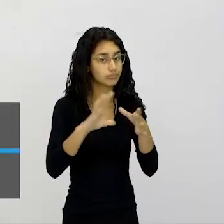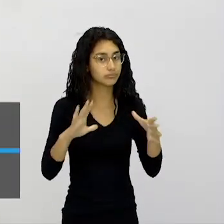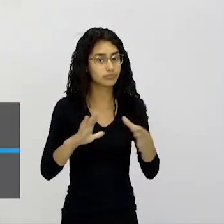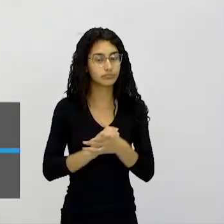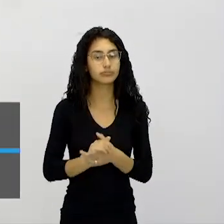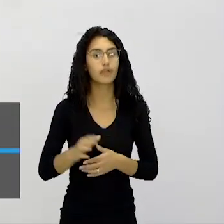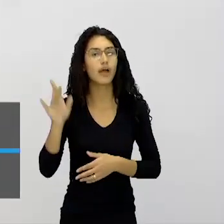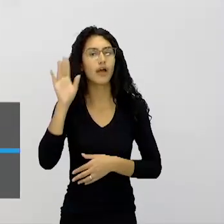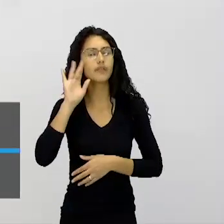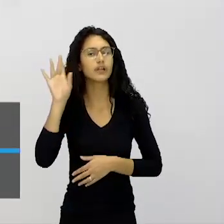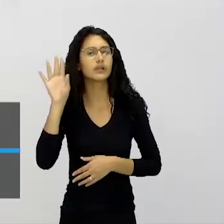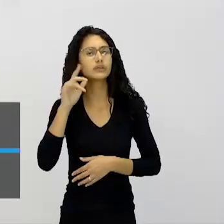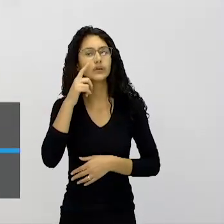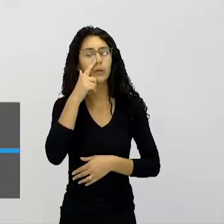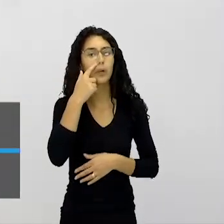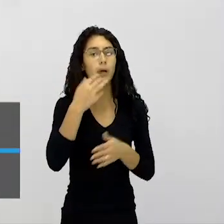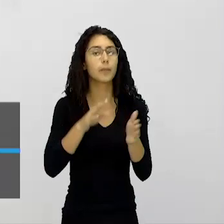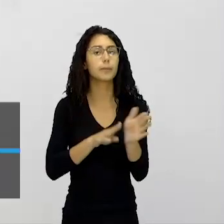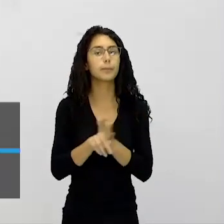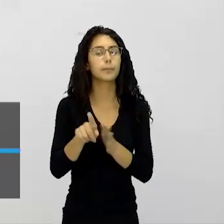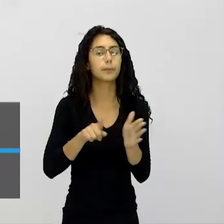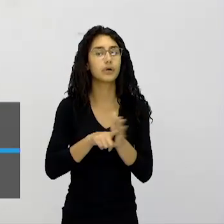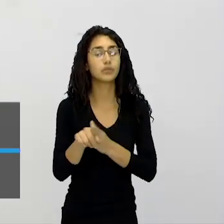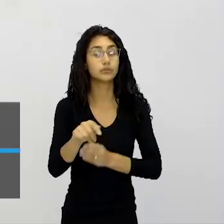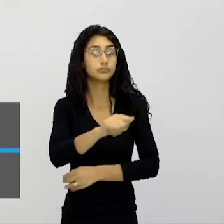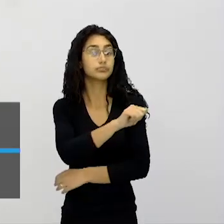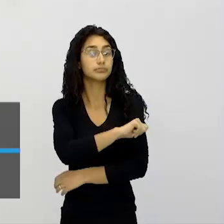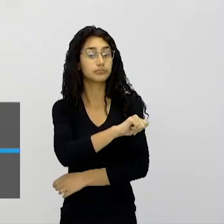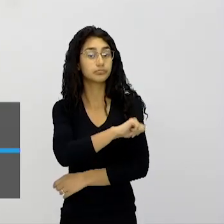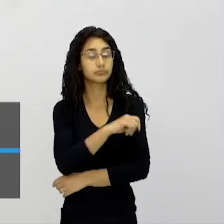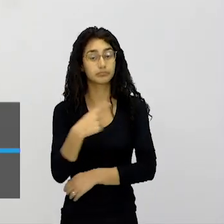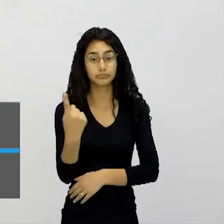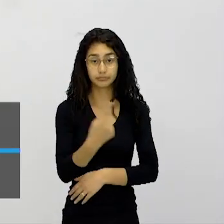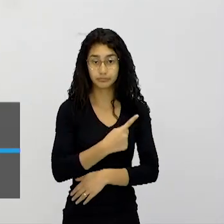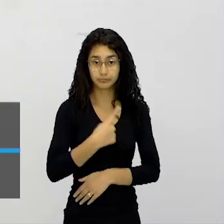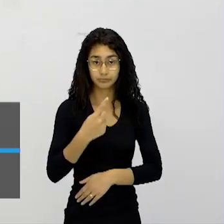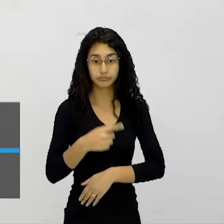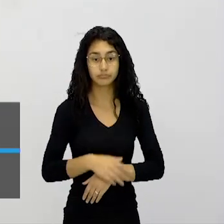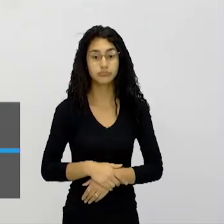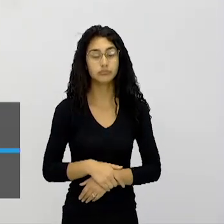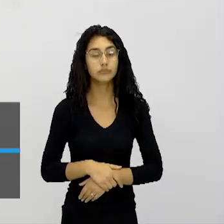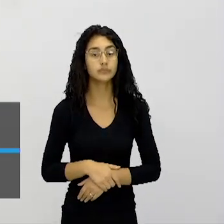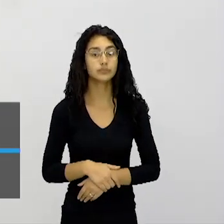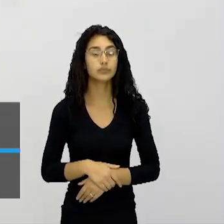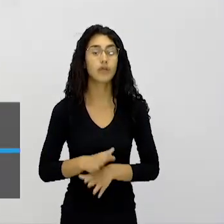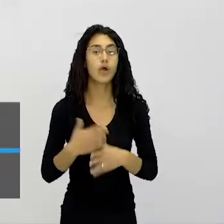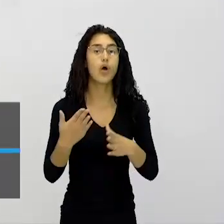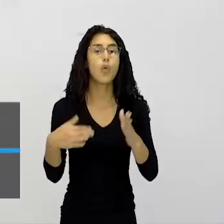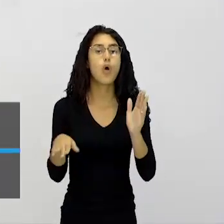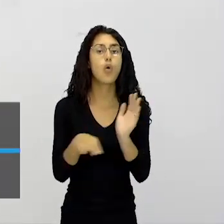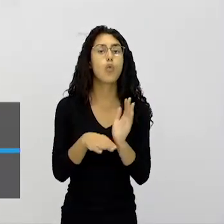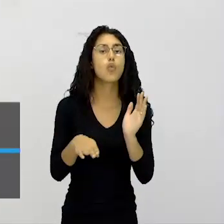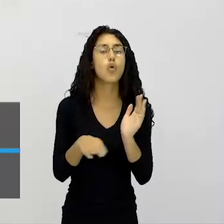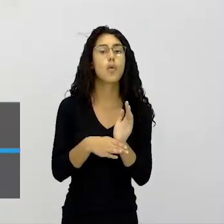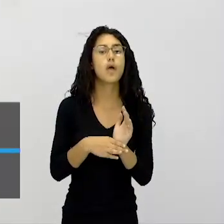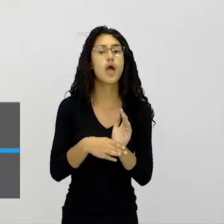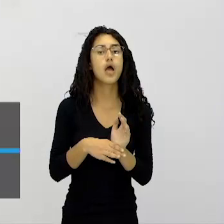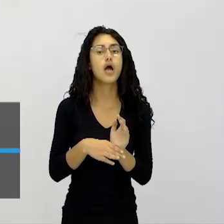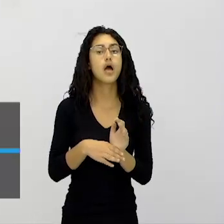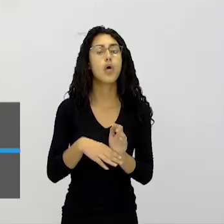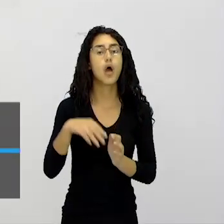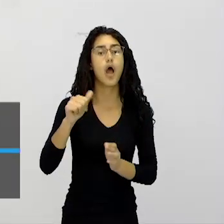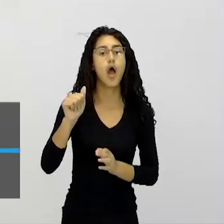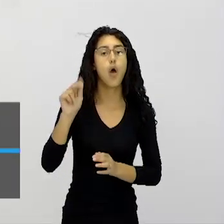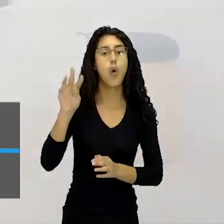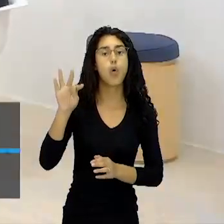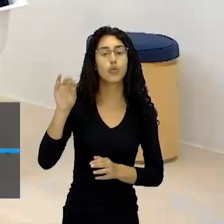para a reflexão, que é a pergunta, né, para os nossos estudantes, quando é que foi a última vez que ele se sentiu autoconfiante?